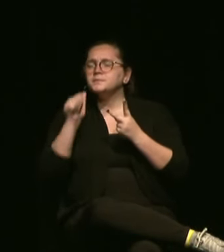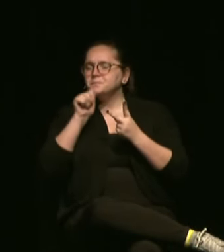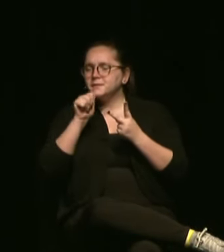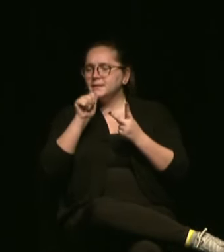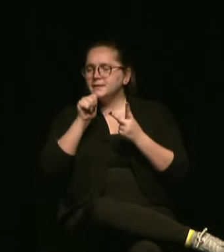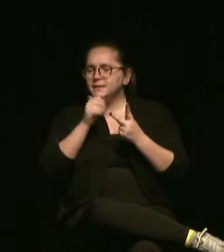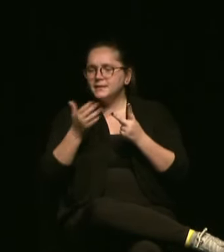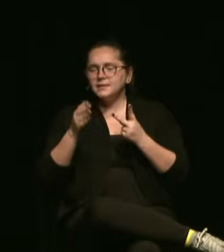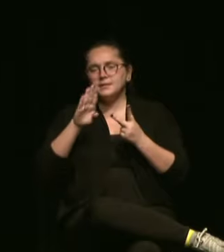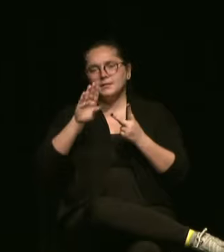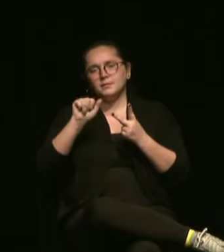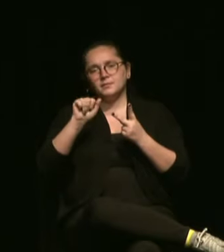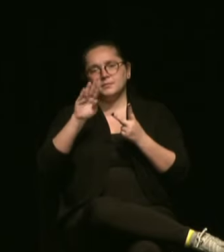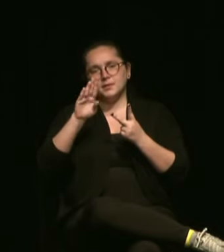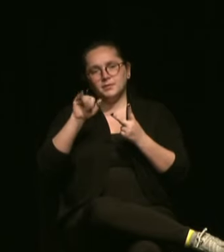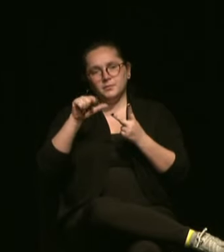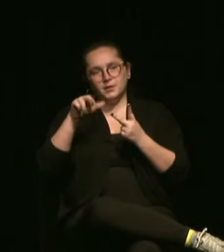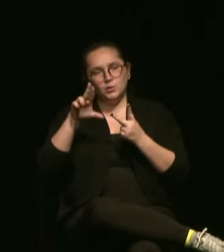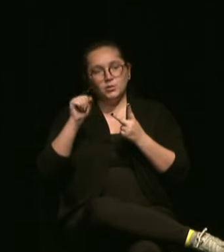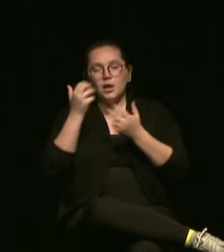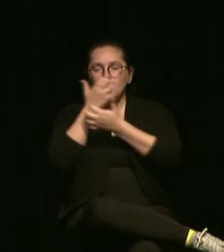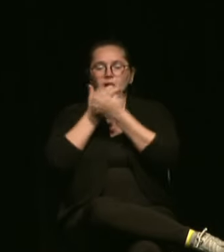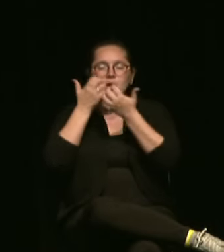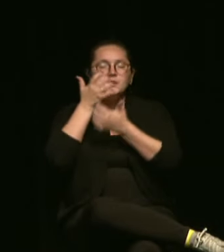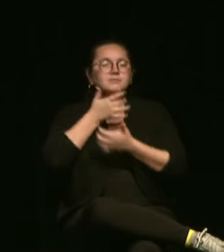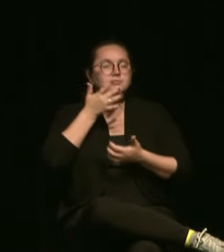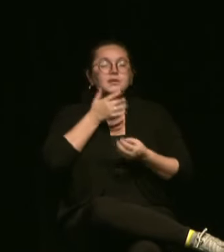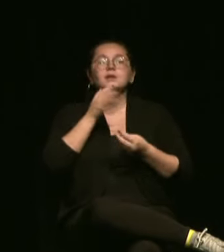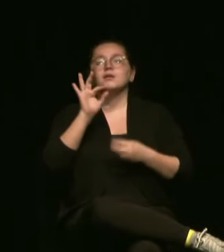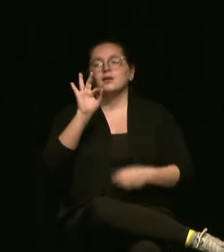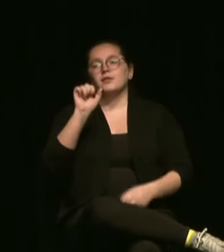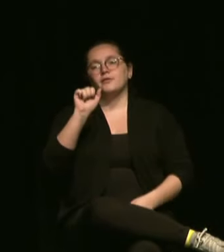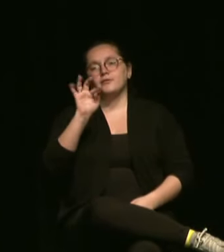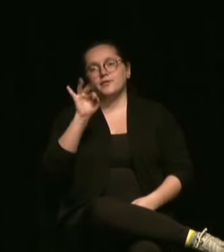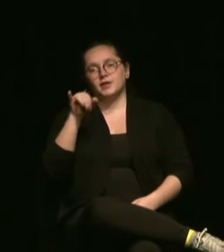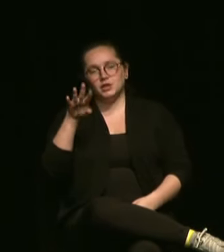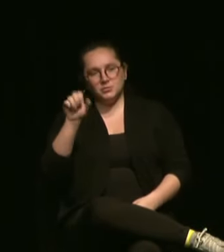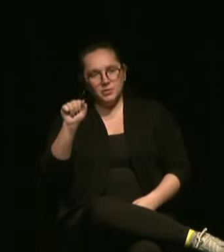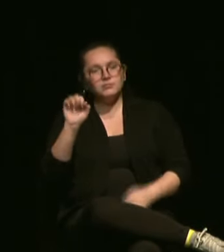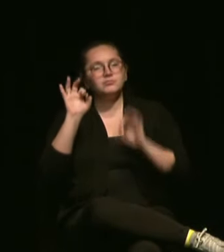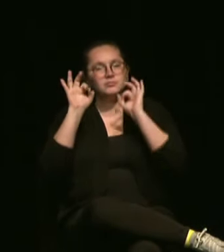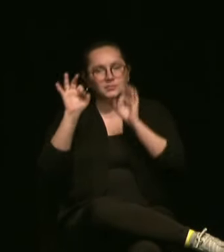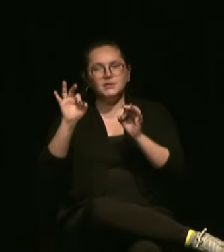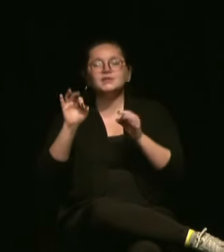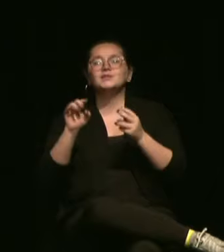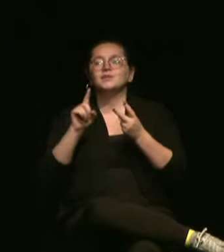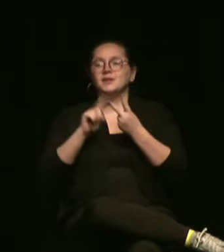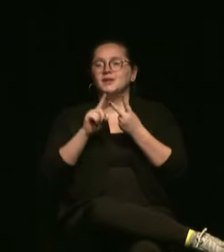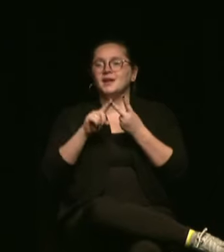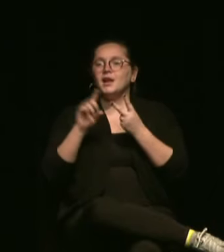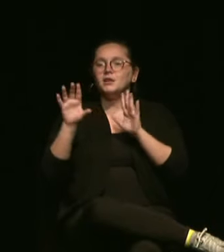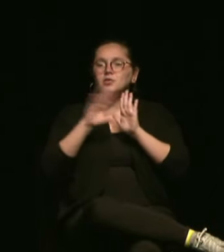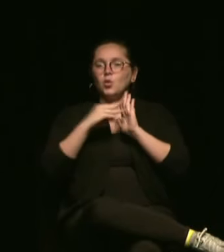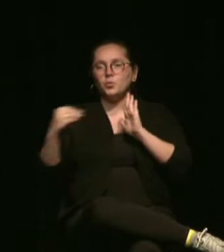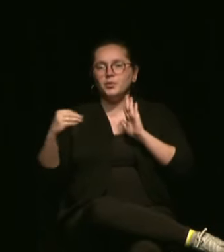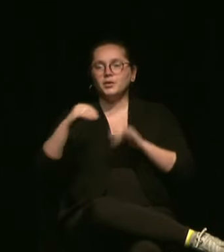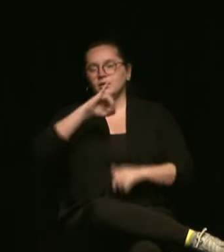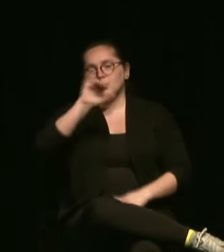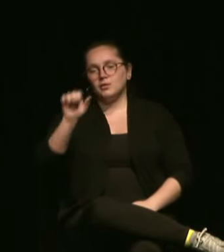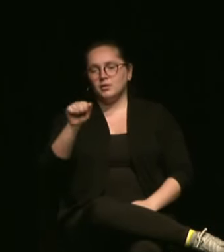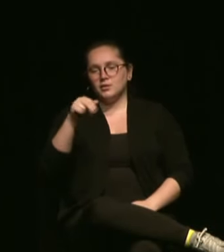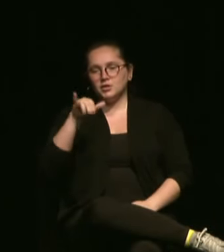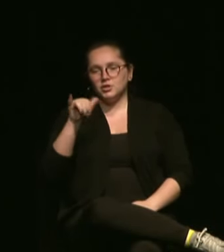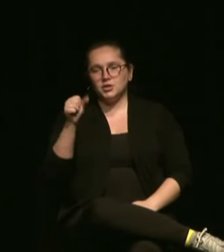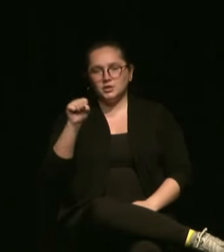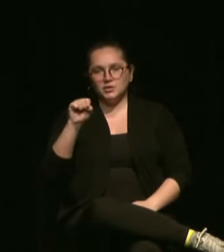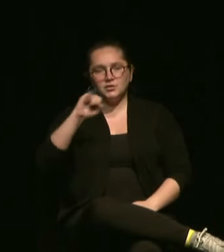aquela moça do Babilônia que canta maravilhosamente bem. Fátima, né? Jenny Joplin. A Jenny Joplin, é. Que são, e